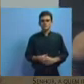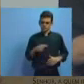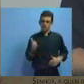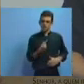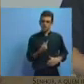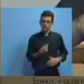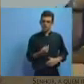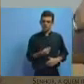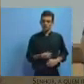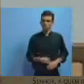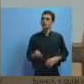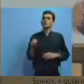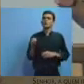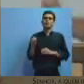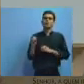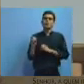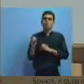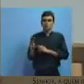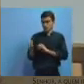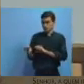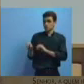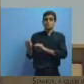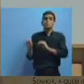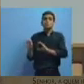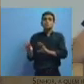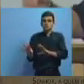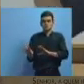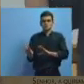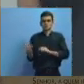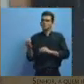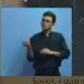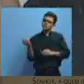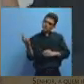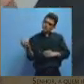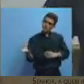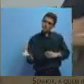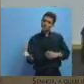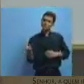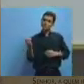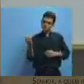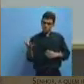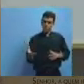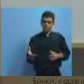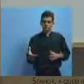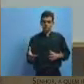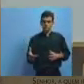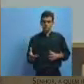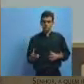Estamos feitos ossos secos. Estamos feitos ossos sem